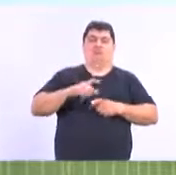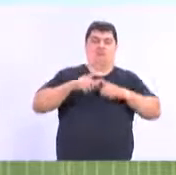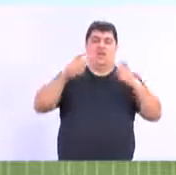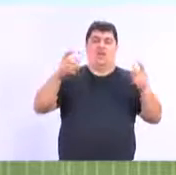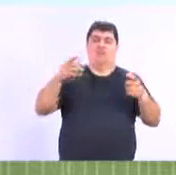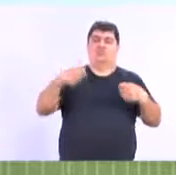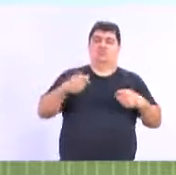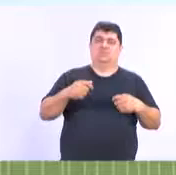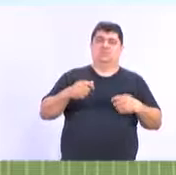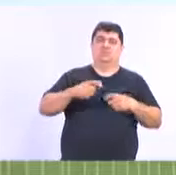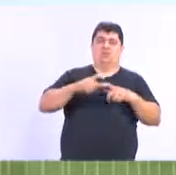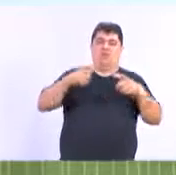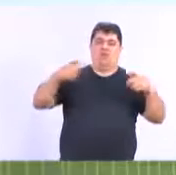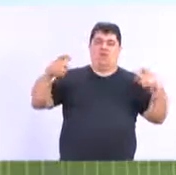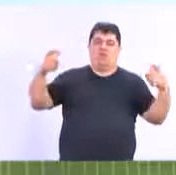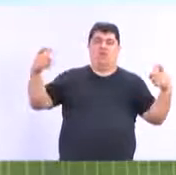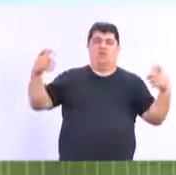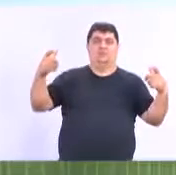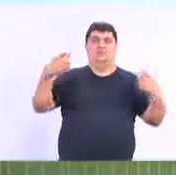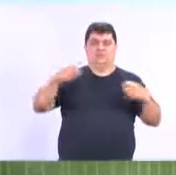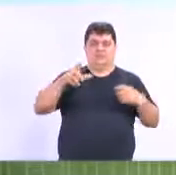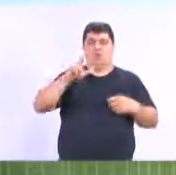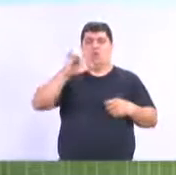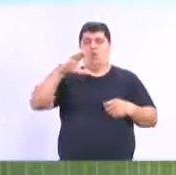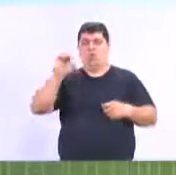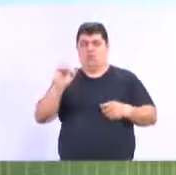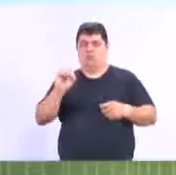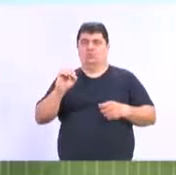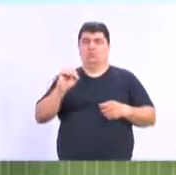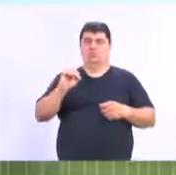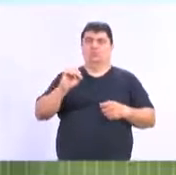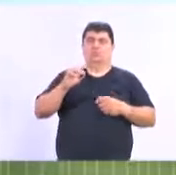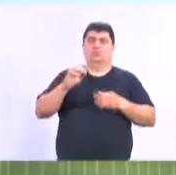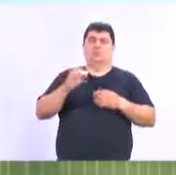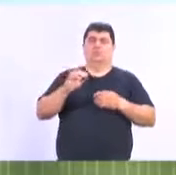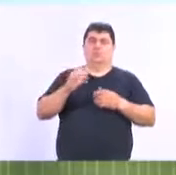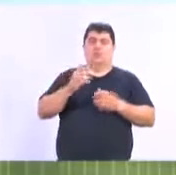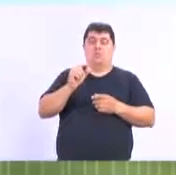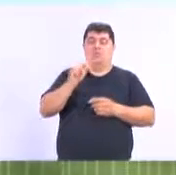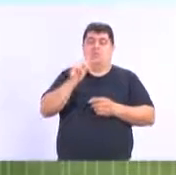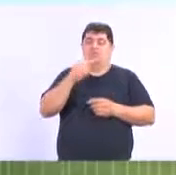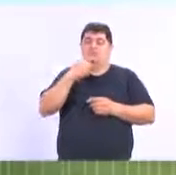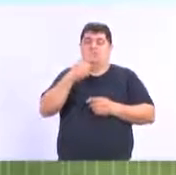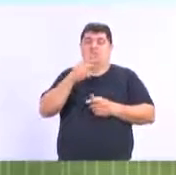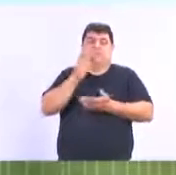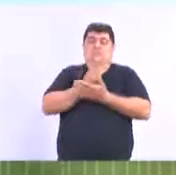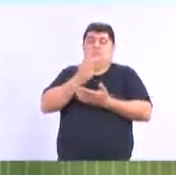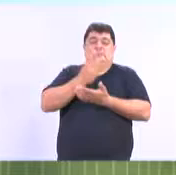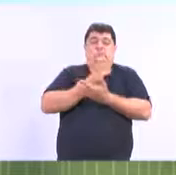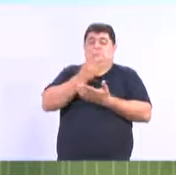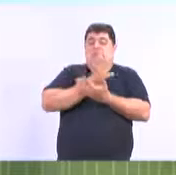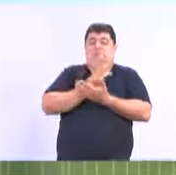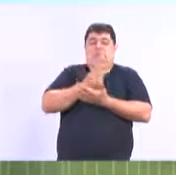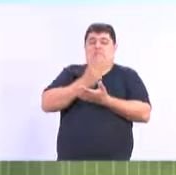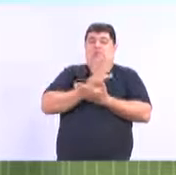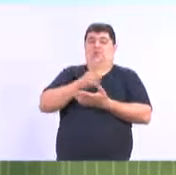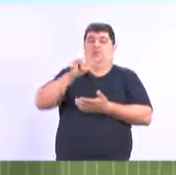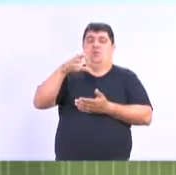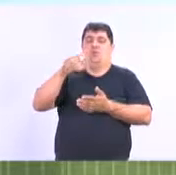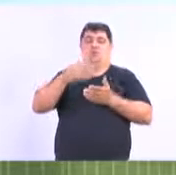trabalhar sem lucro, né? Vou trabalhar com o menor lucro possível para me ganhar o mercado. Depois que eu ganho o mercado, eu começo a trabalhar os preços normais. Então,